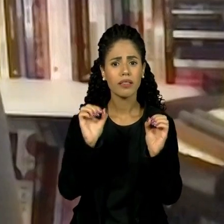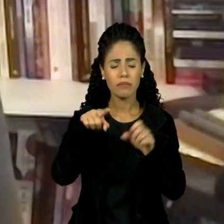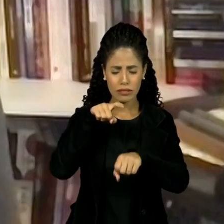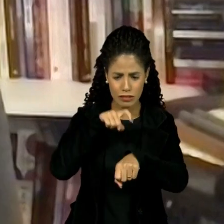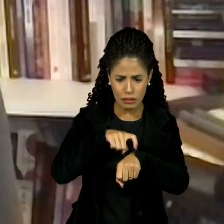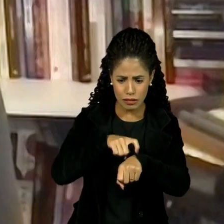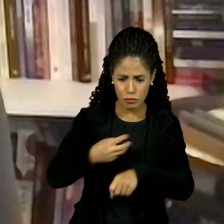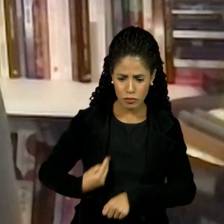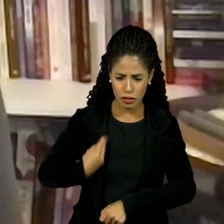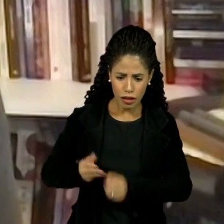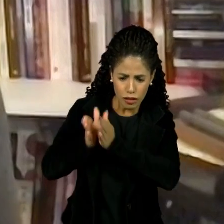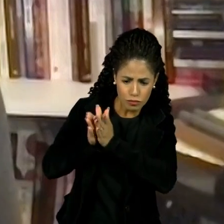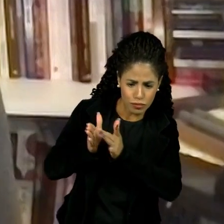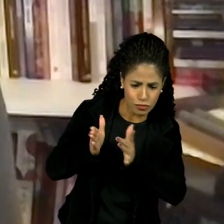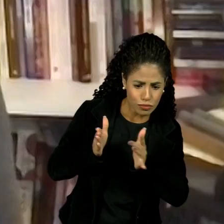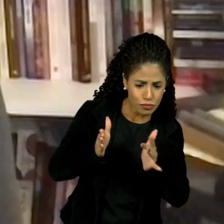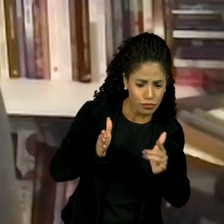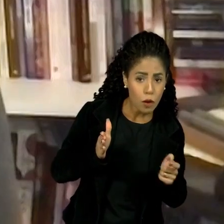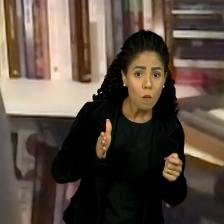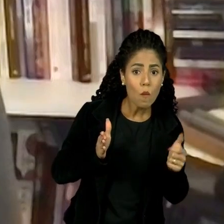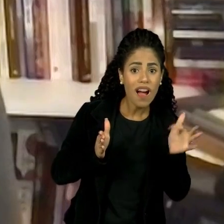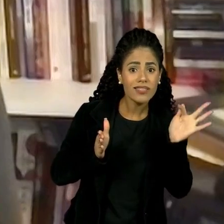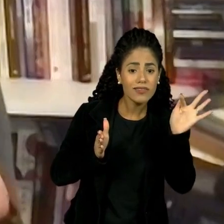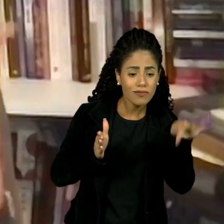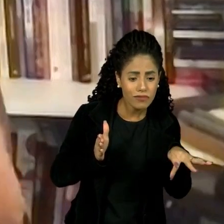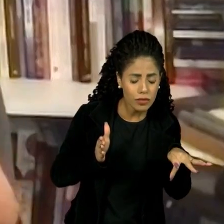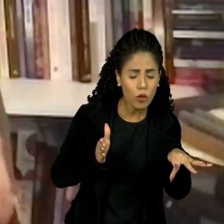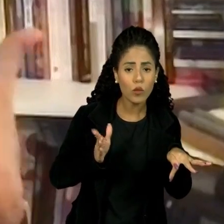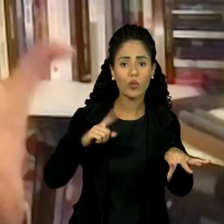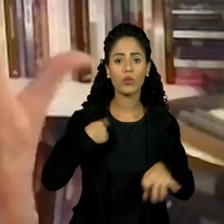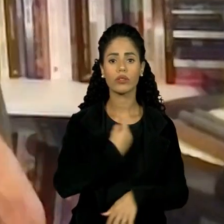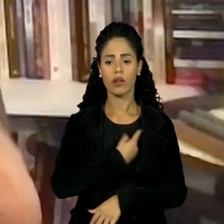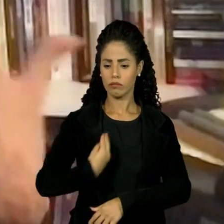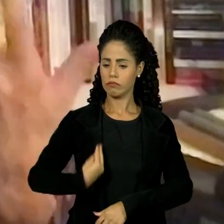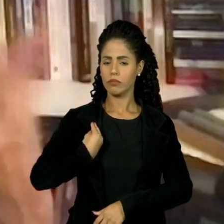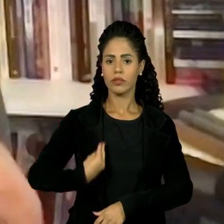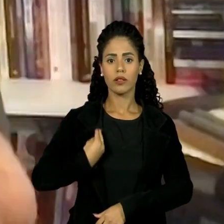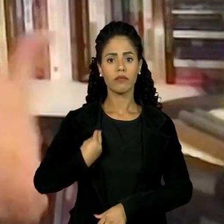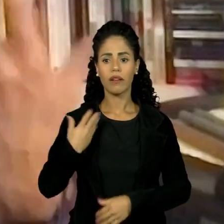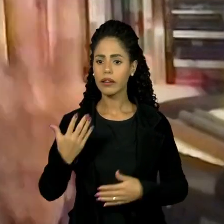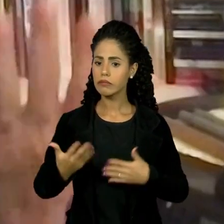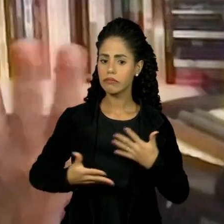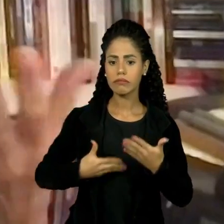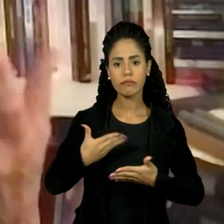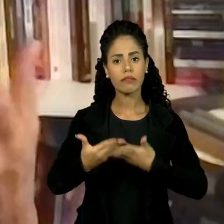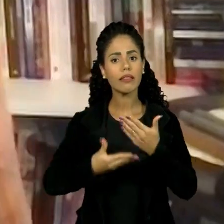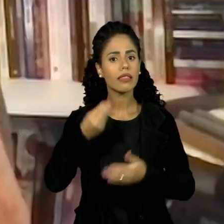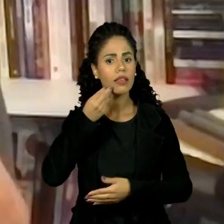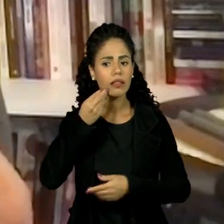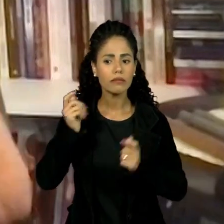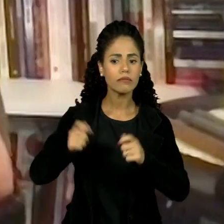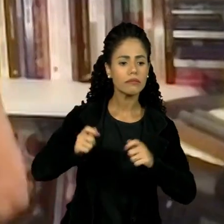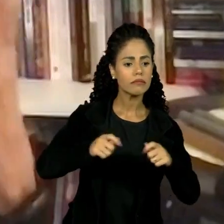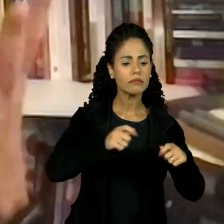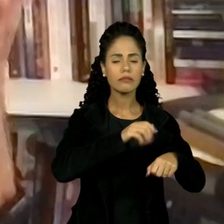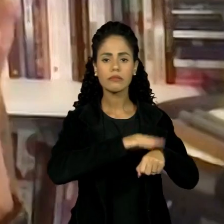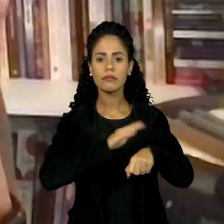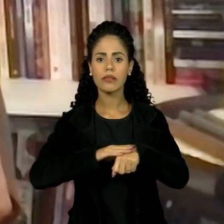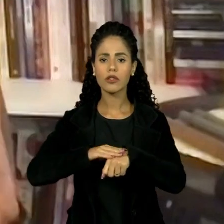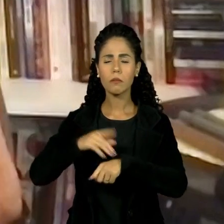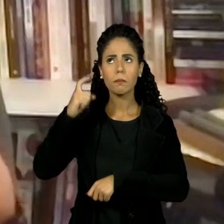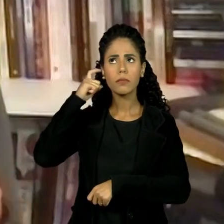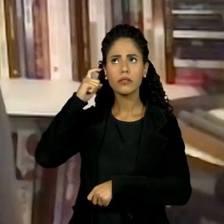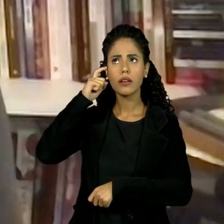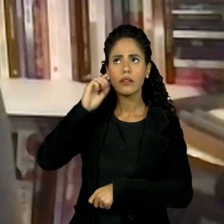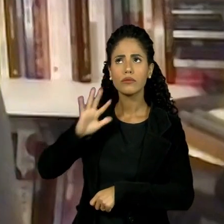a vida vira uma urgência. Porque nós vamos vivendo como dá, como é possível. Nós não paramos para pensar